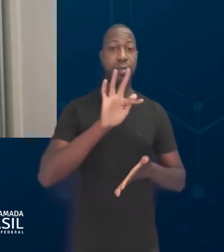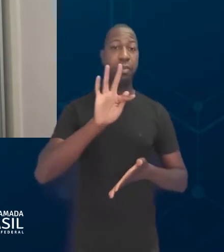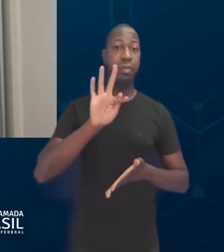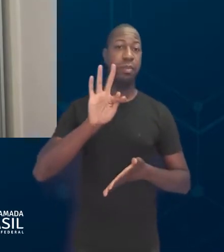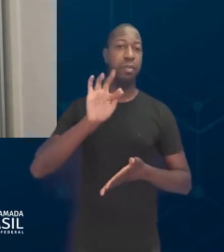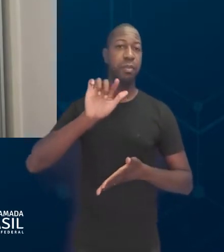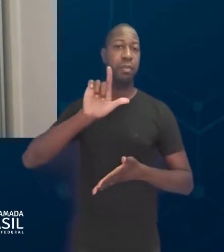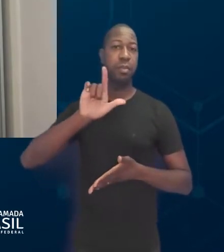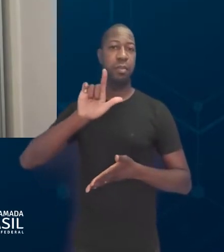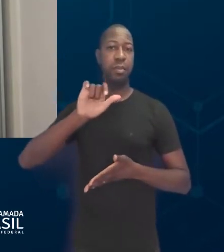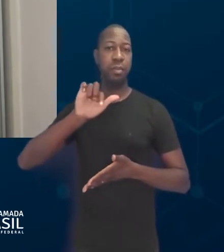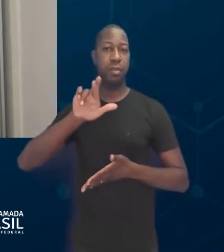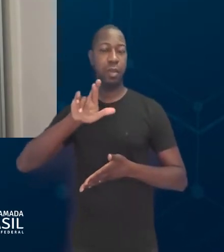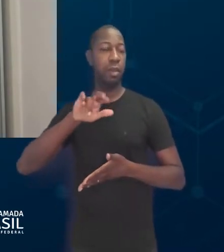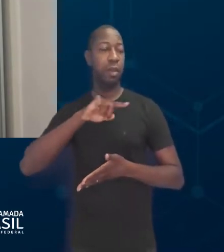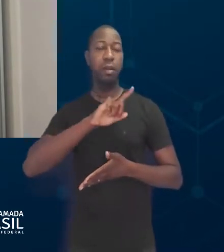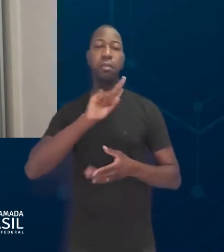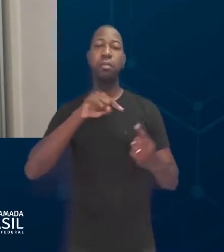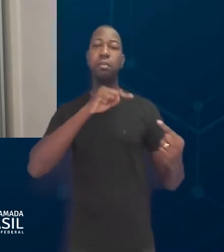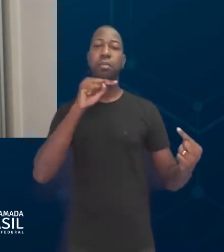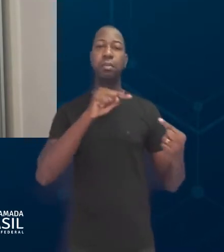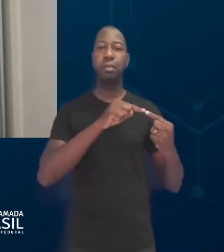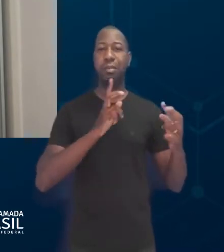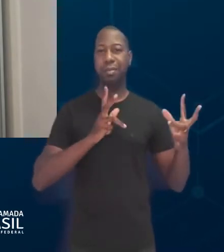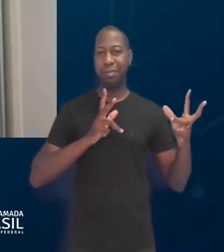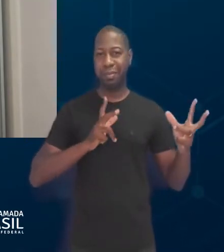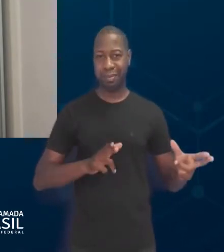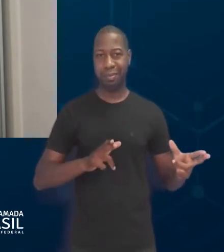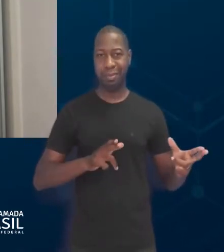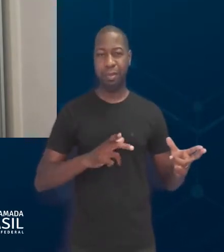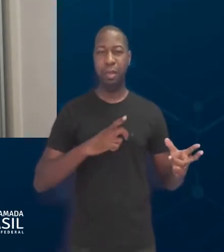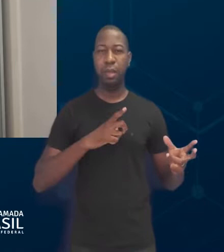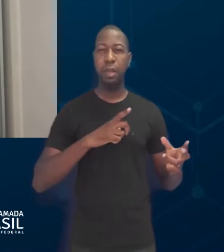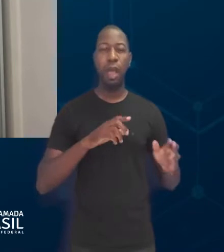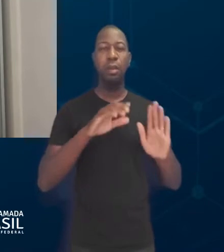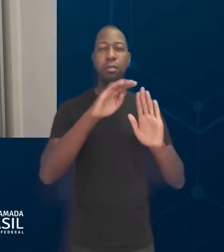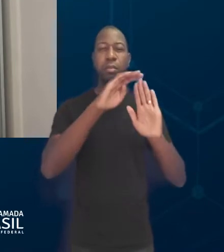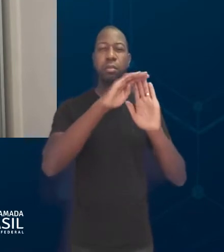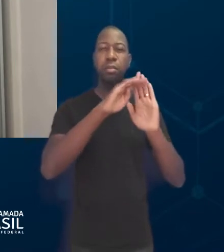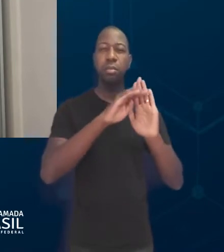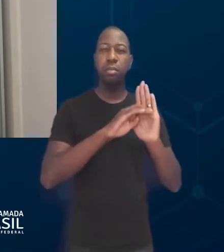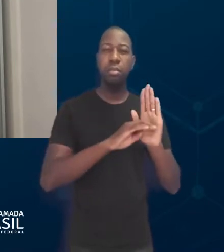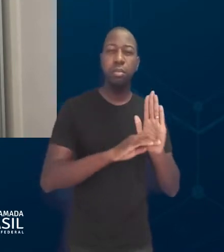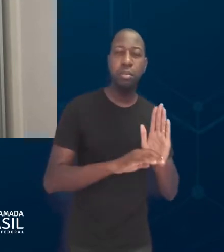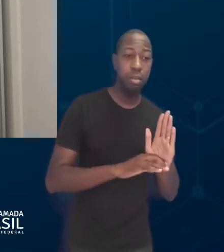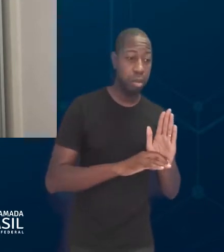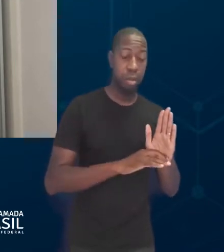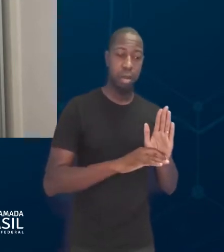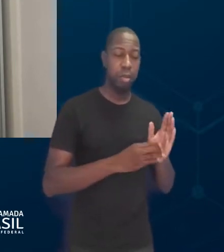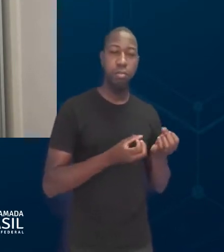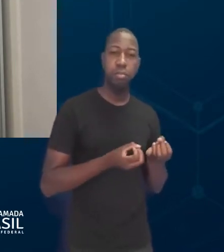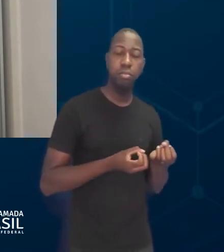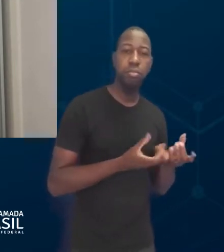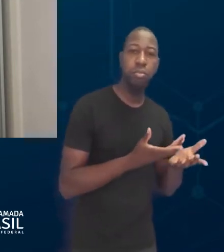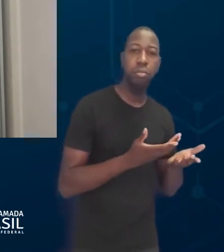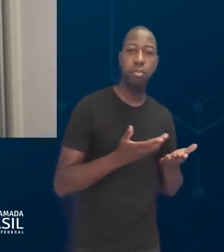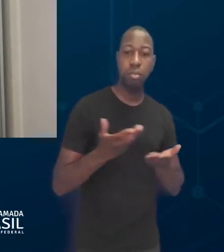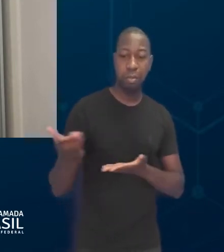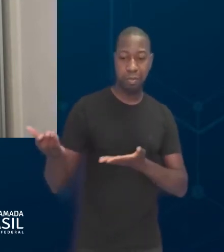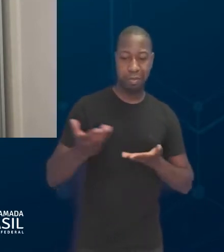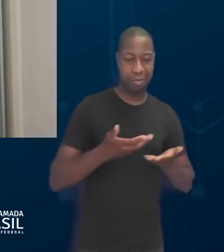de atividades para todos os públicos por meio de uma programação cultural diversificada que conta com